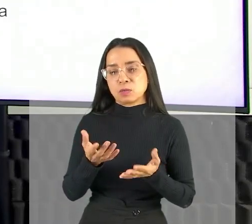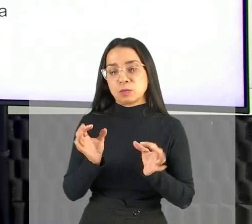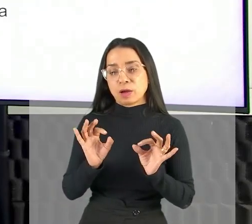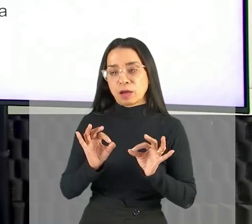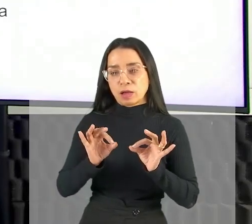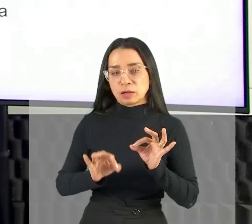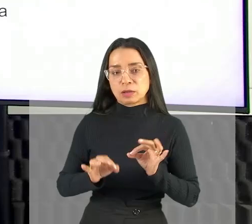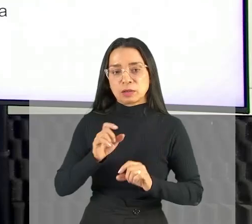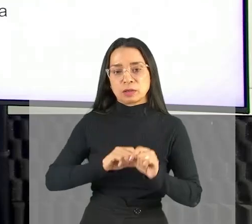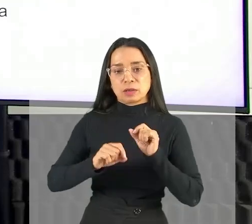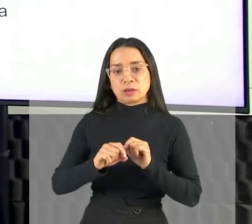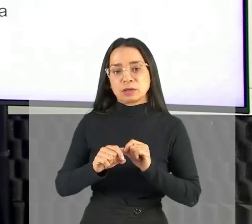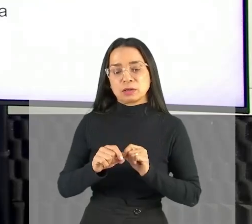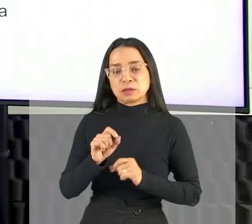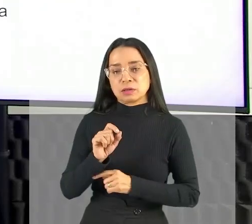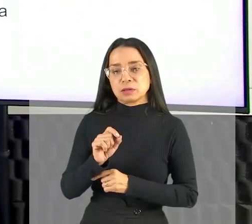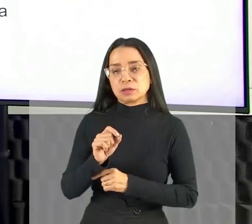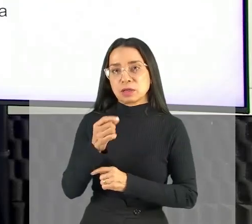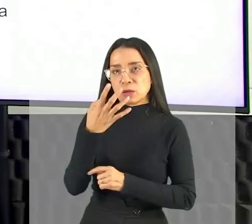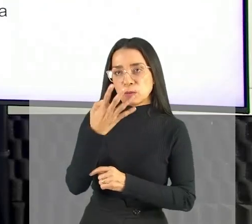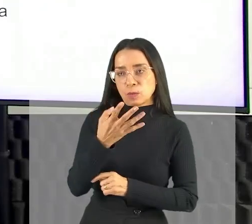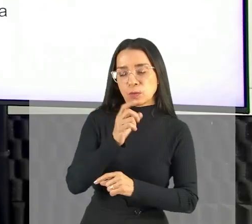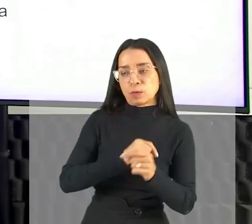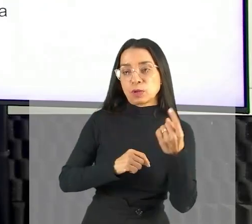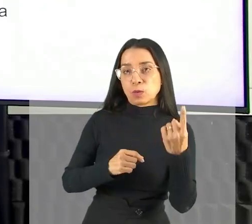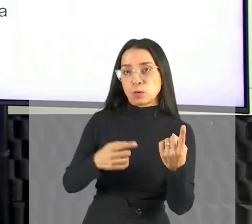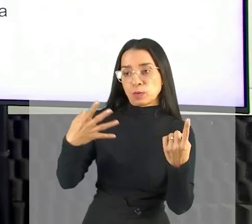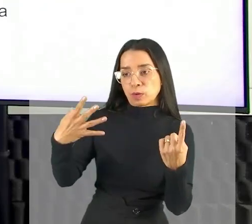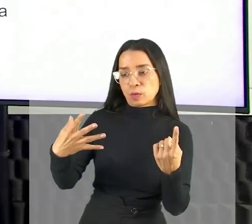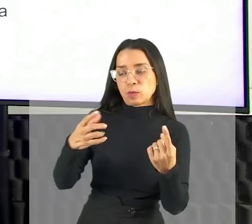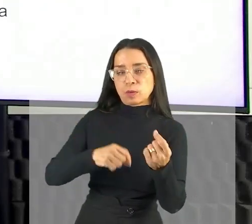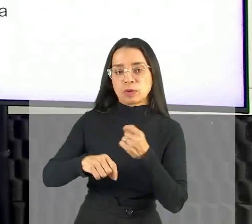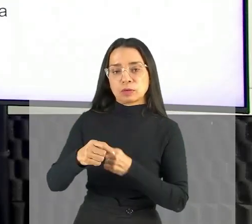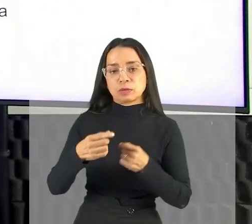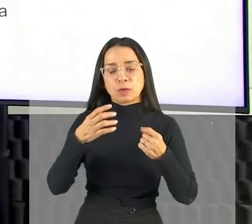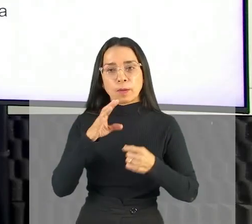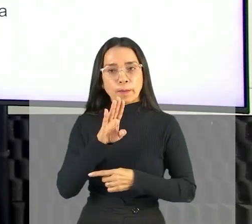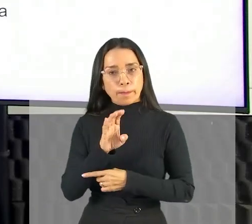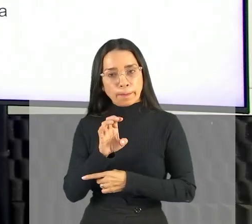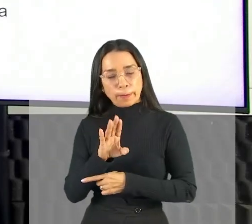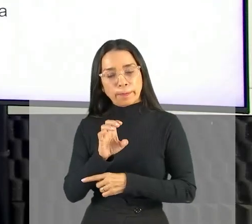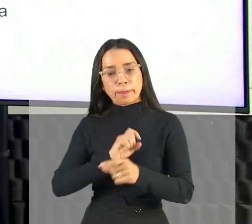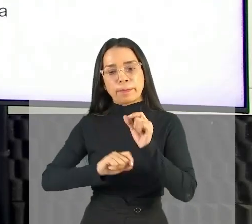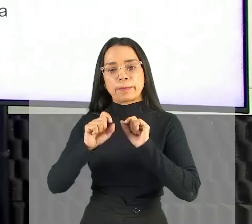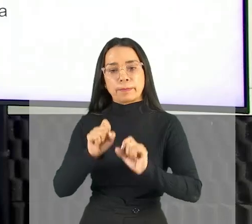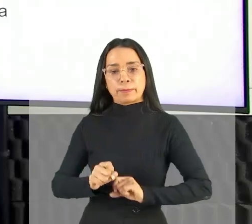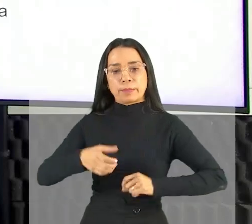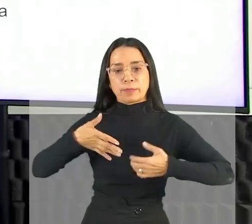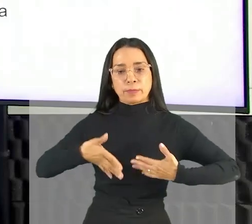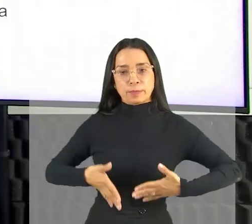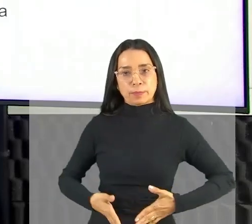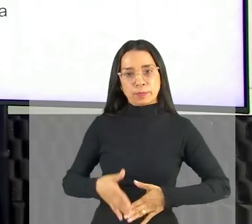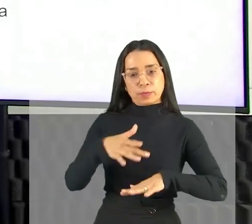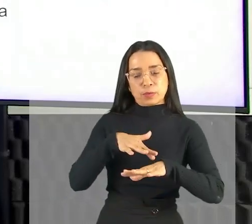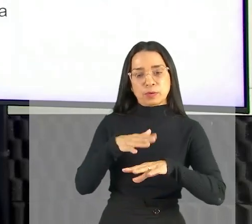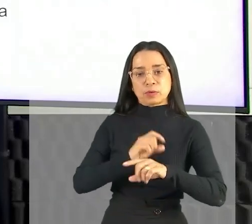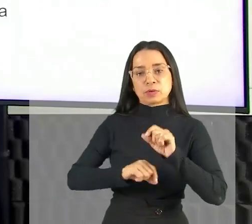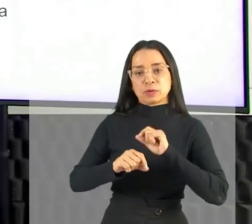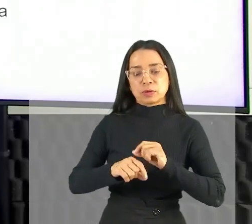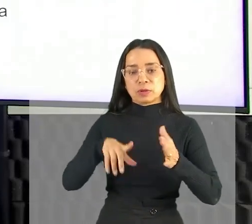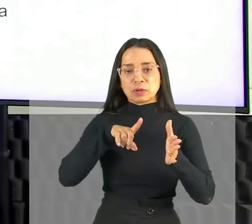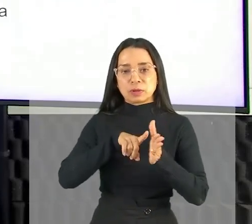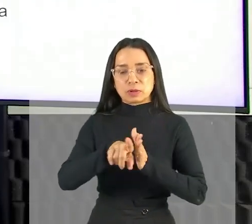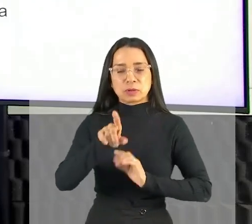com essa doença então aqui gente assim nessa questão eh tem um negócio que é recorrente nessas